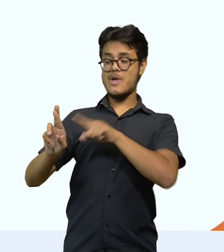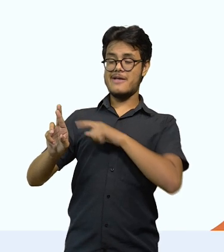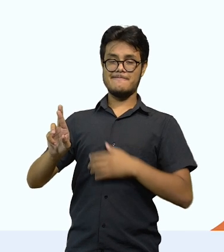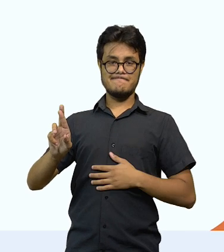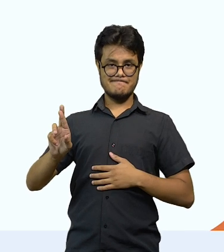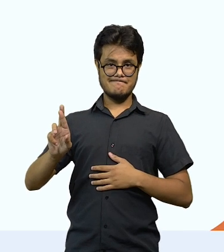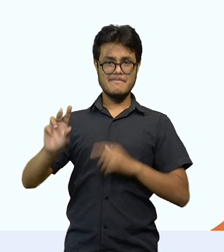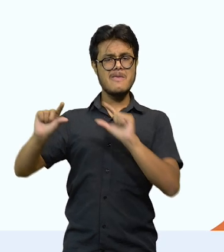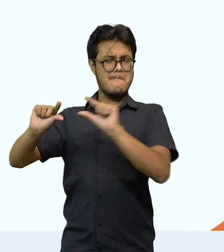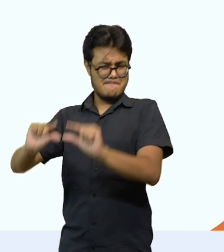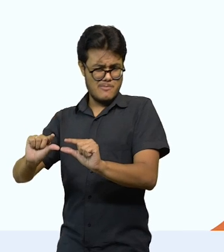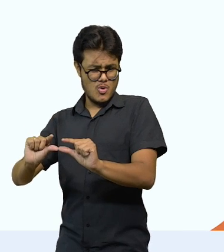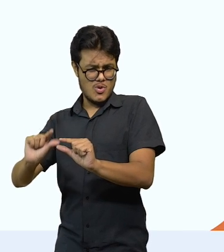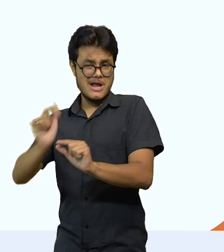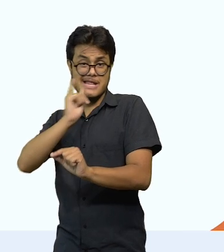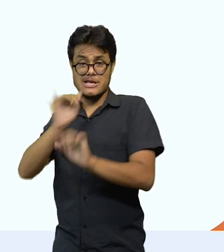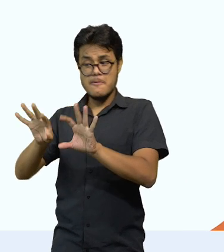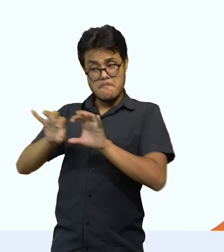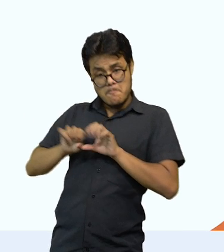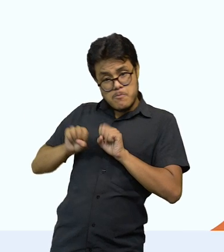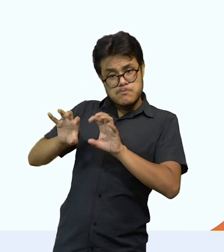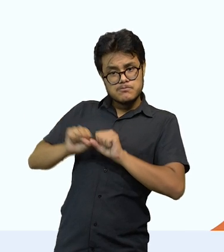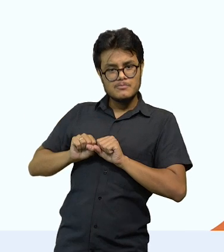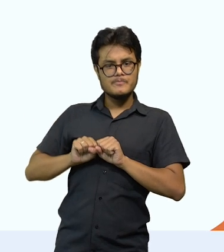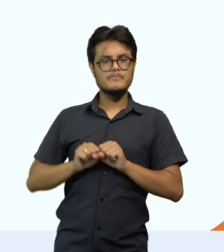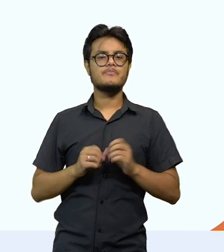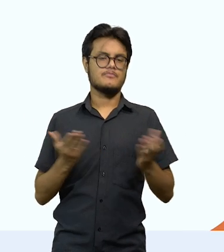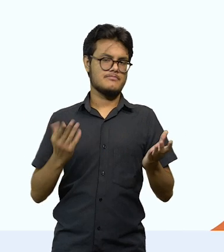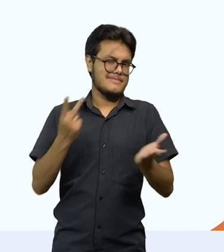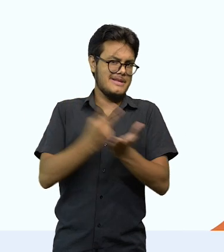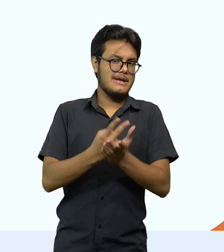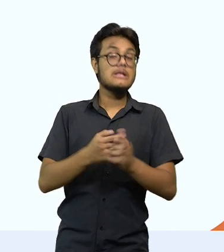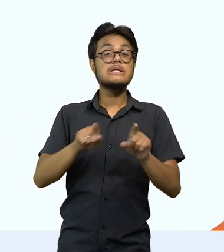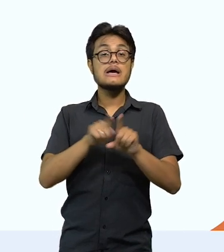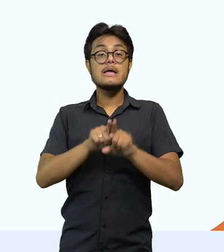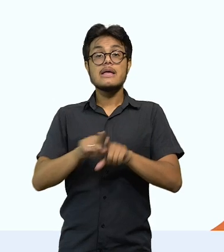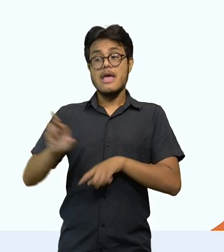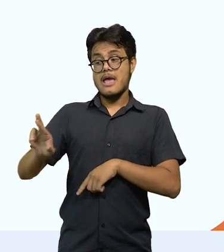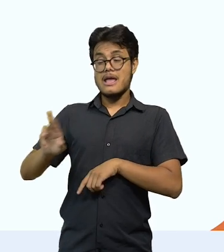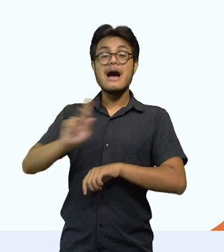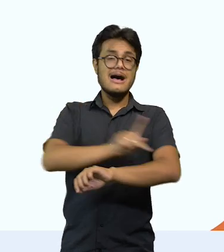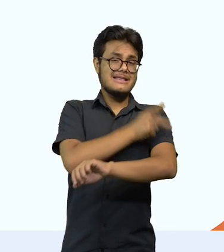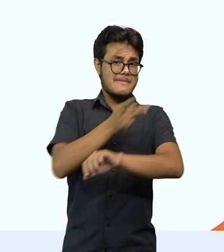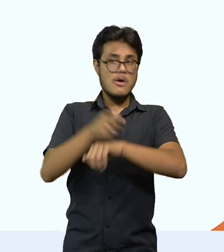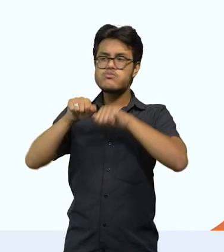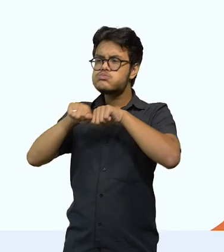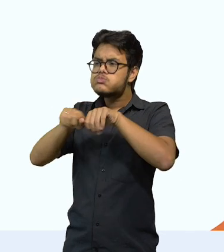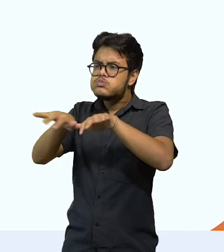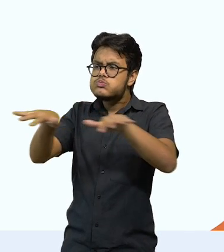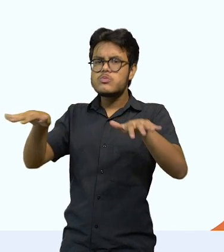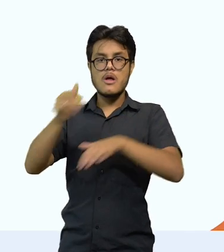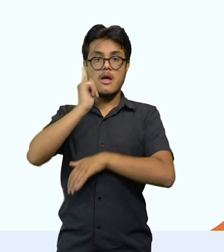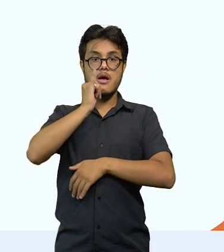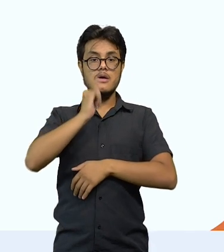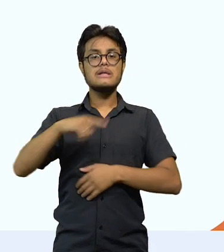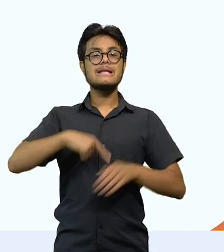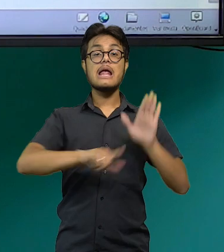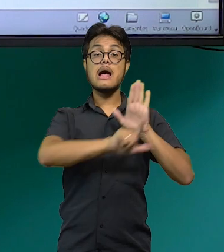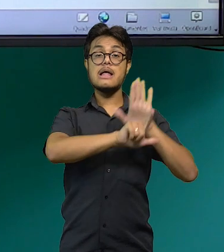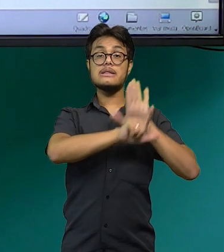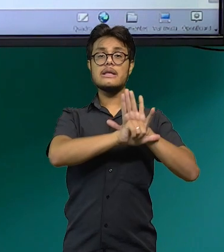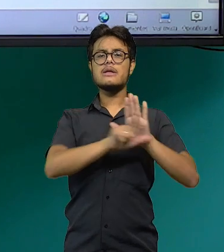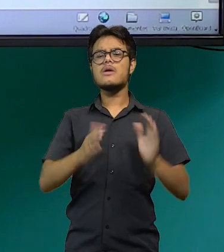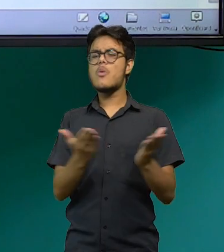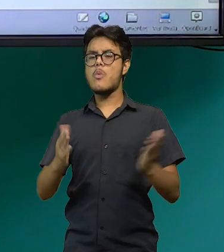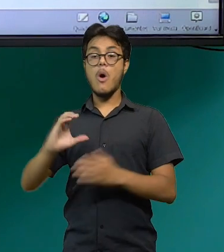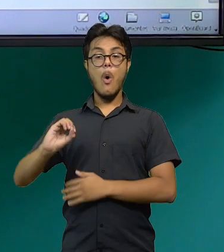diferença de potencial é chamada diferença de potencial dissipada. E ela é calculada pela lei de Ohm. A